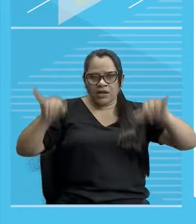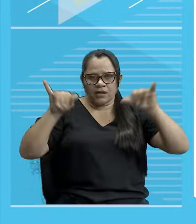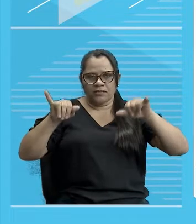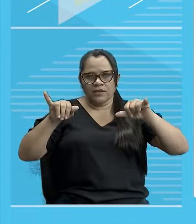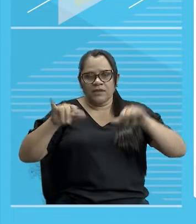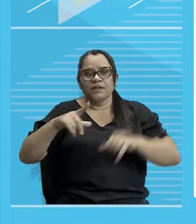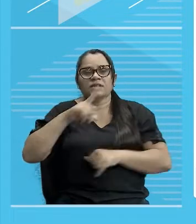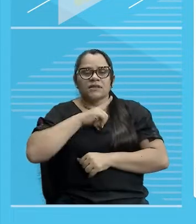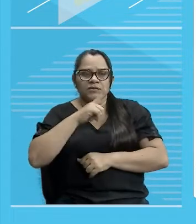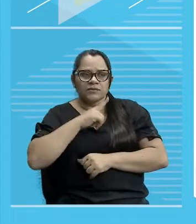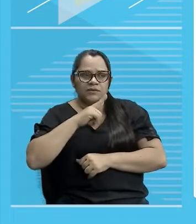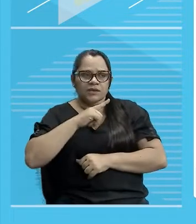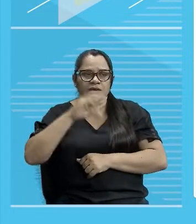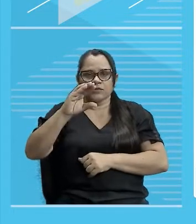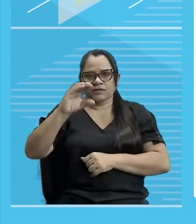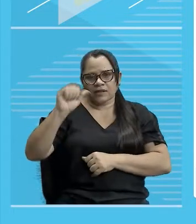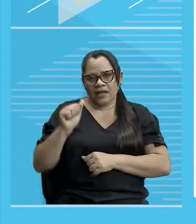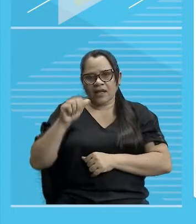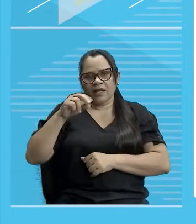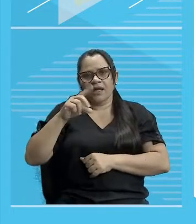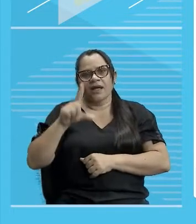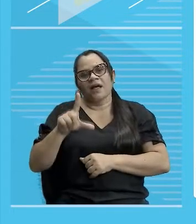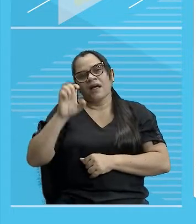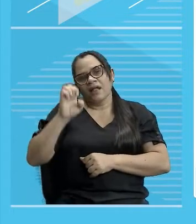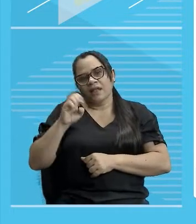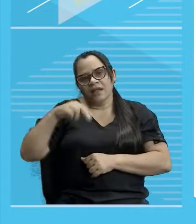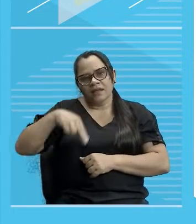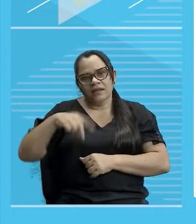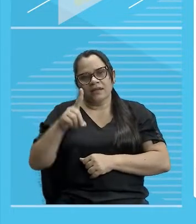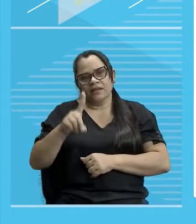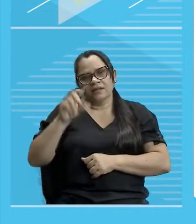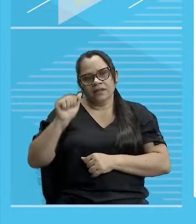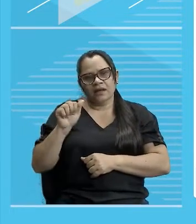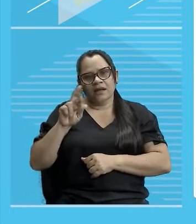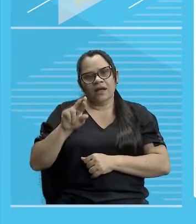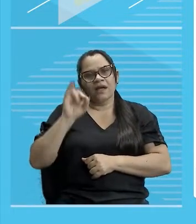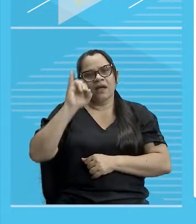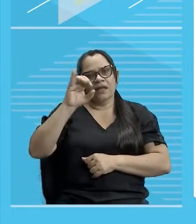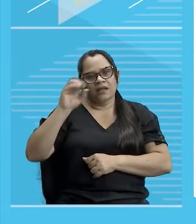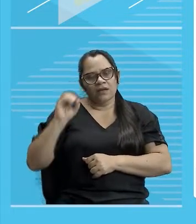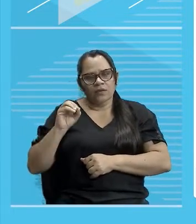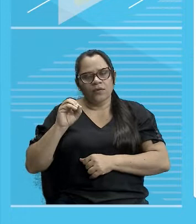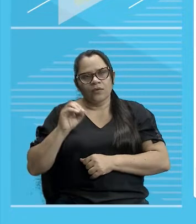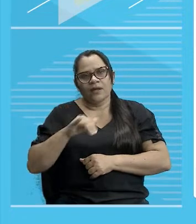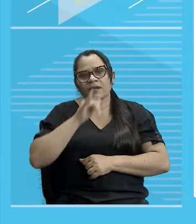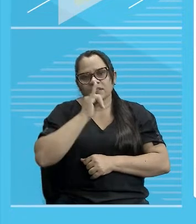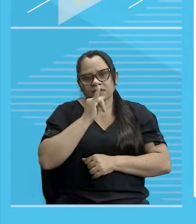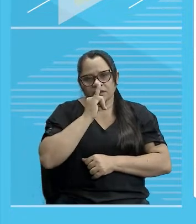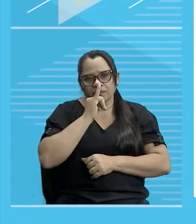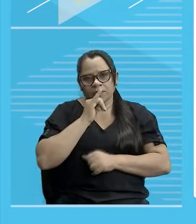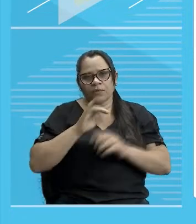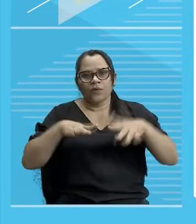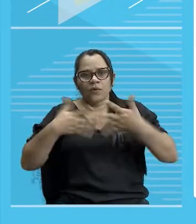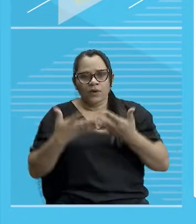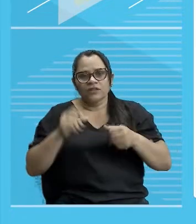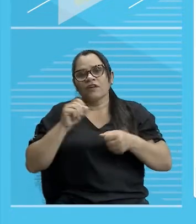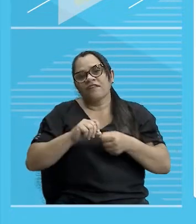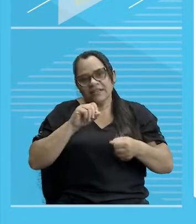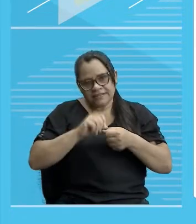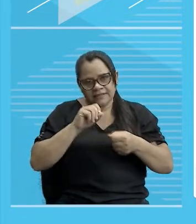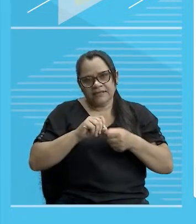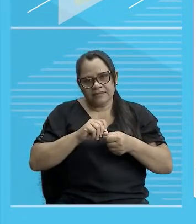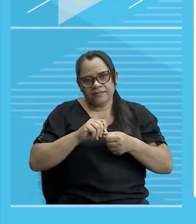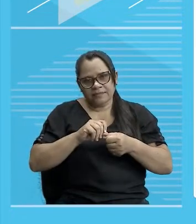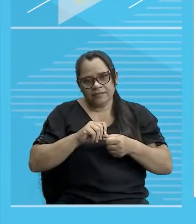calendários para cumprir nós temos cronogramas para cumprir Por exemplo quando você matrícula seu filho no